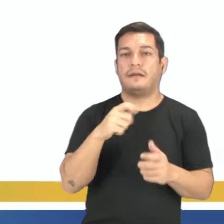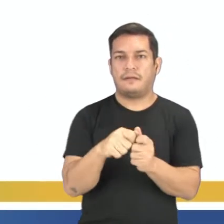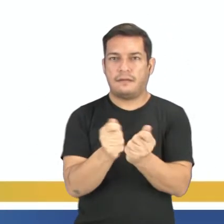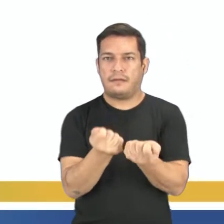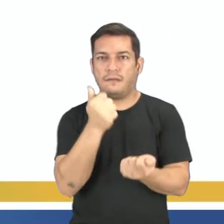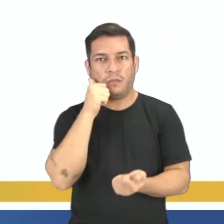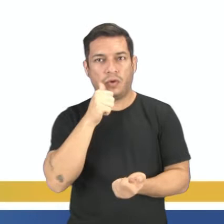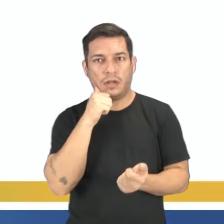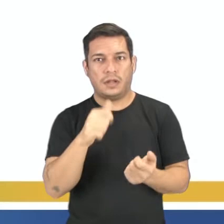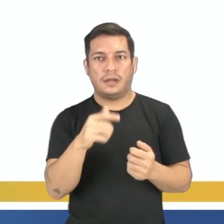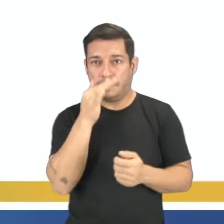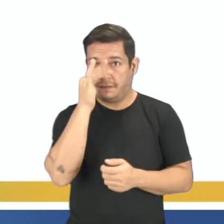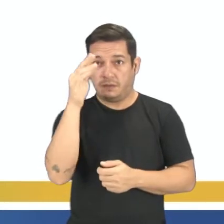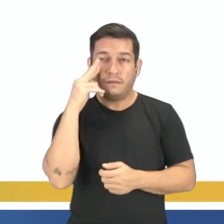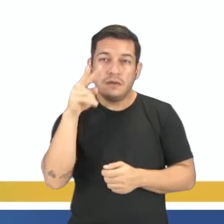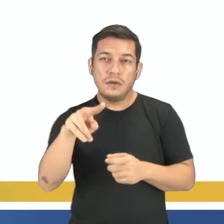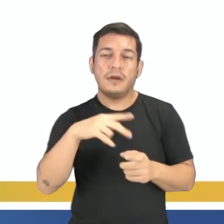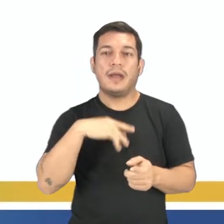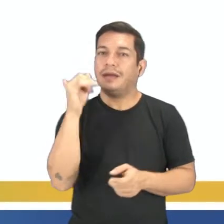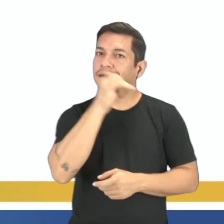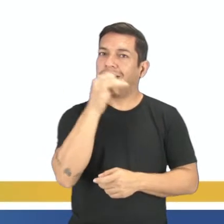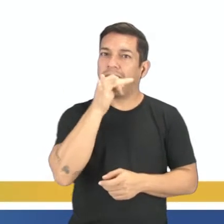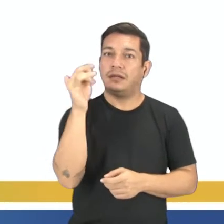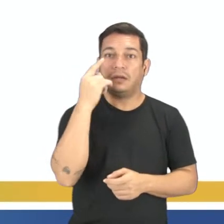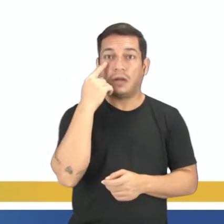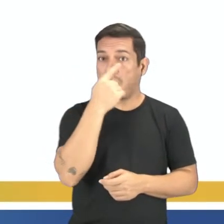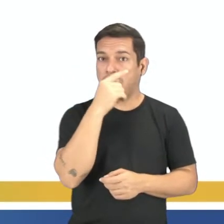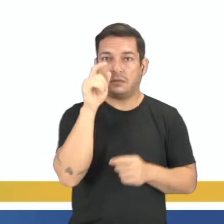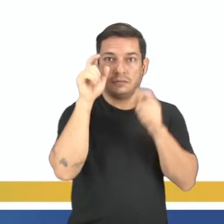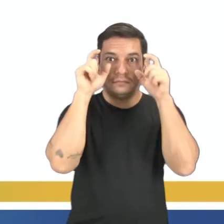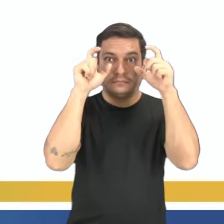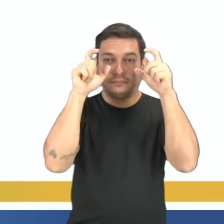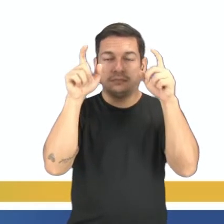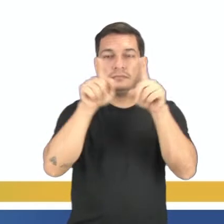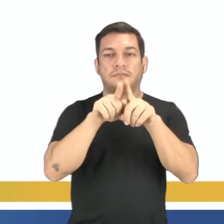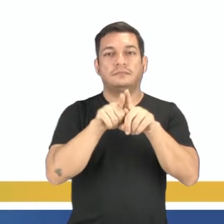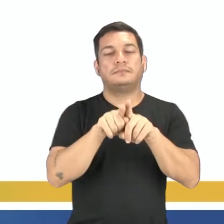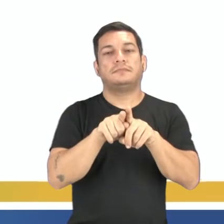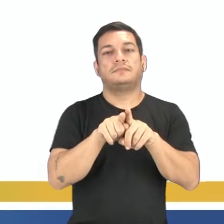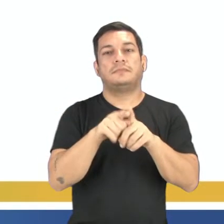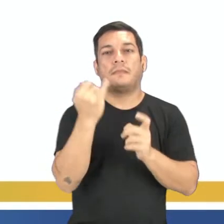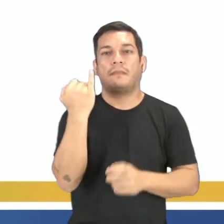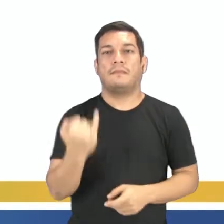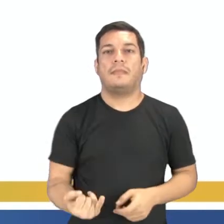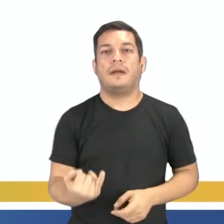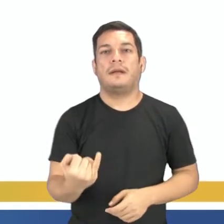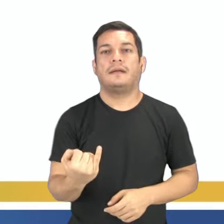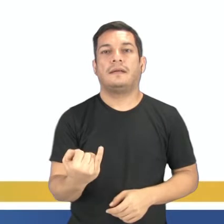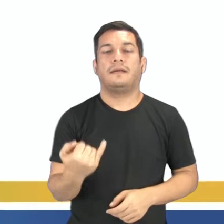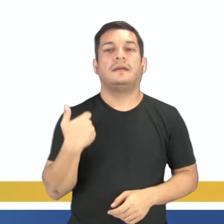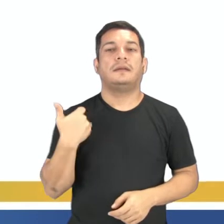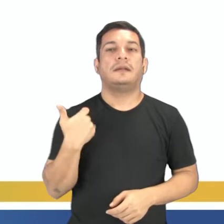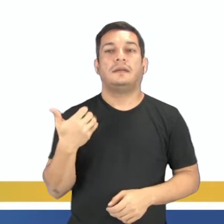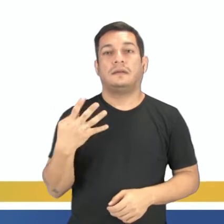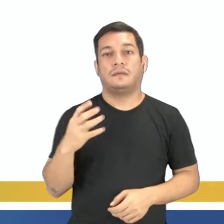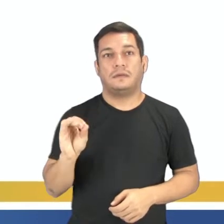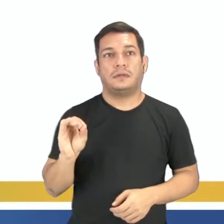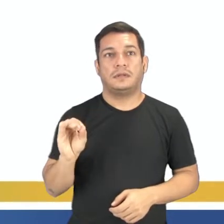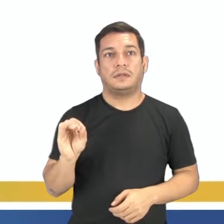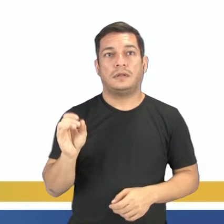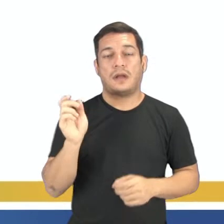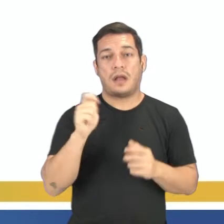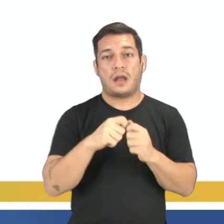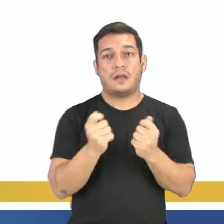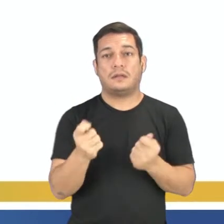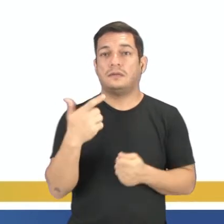cartomante, por fim, né, é uma italiana de olhos esbugalhados e grandes, magra e na faixa de 40 anos. A